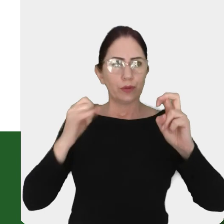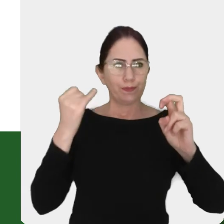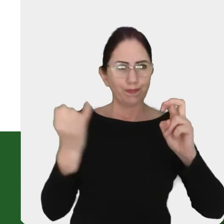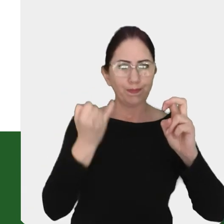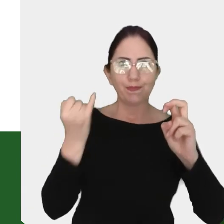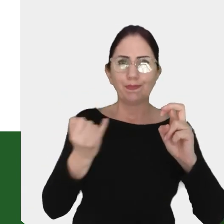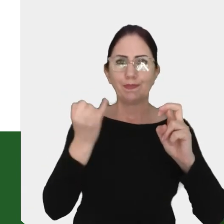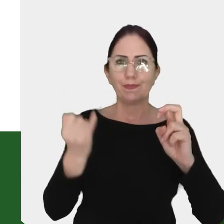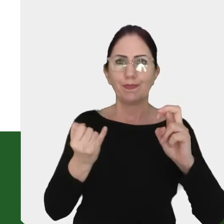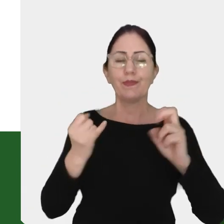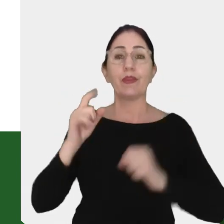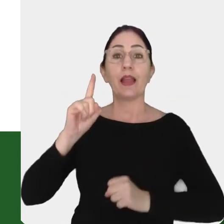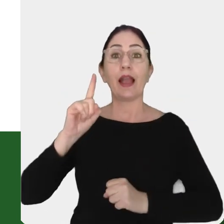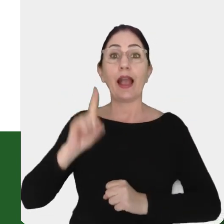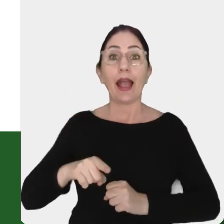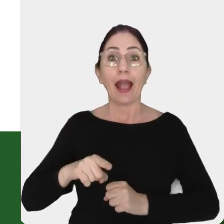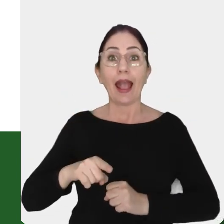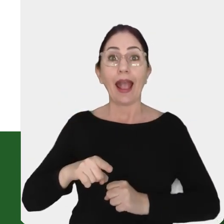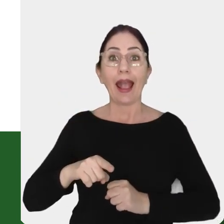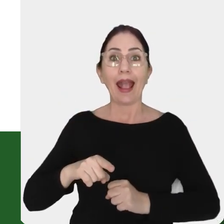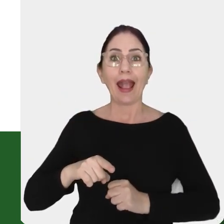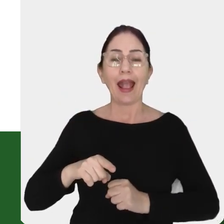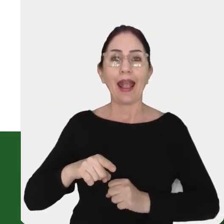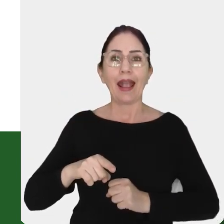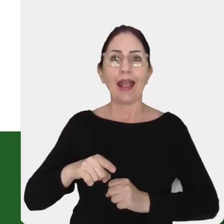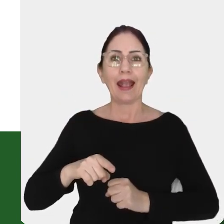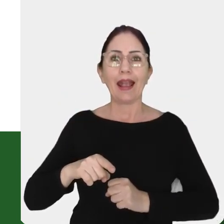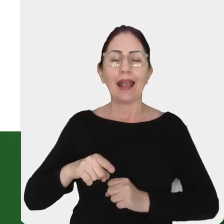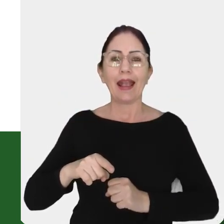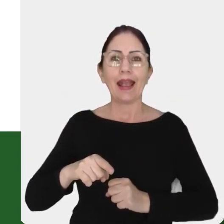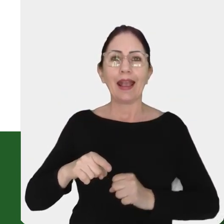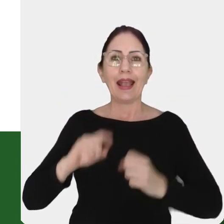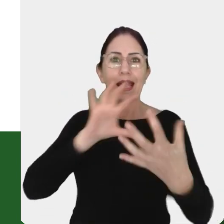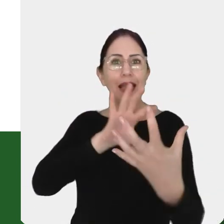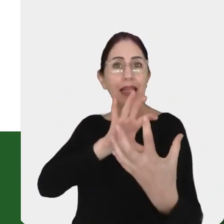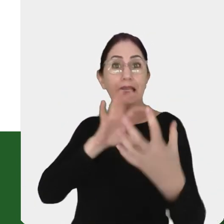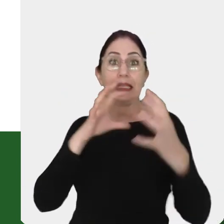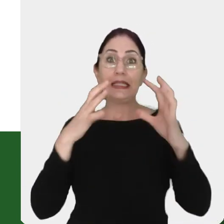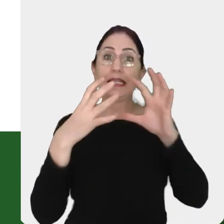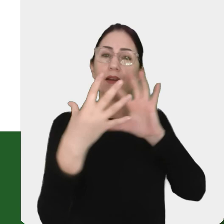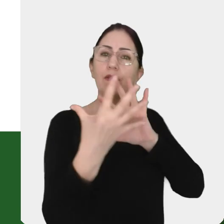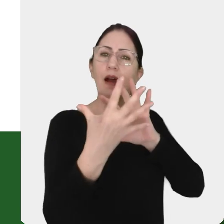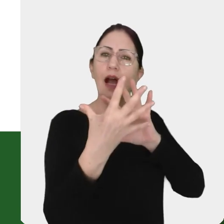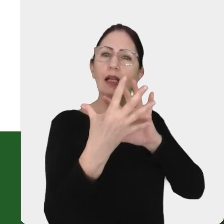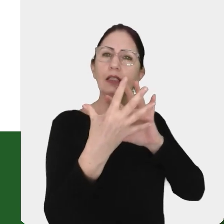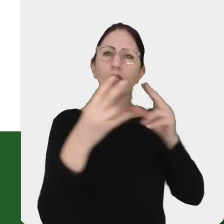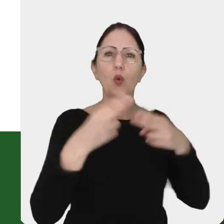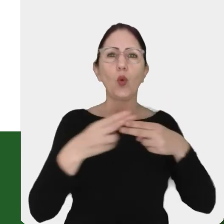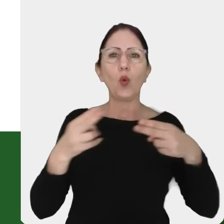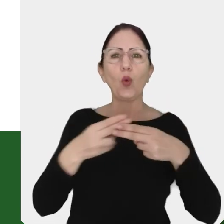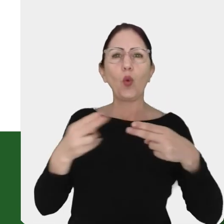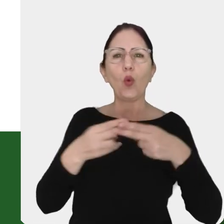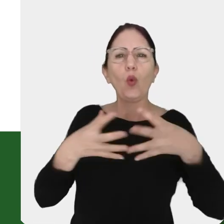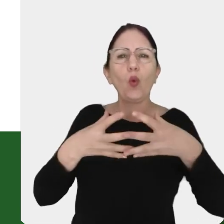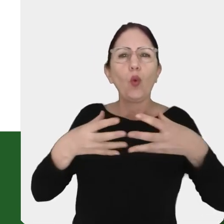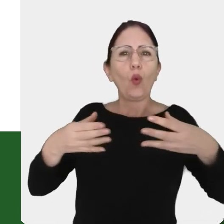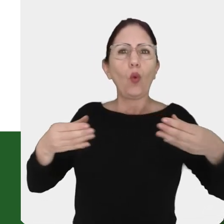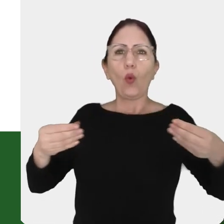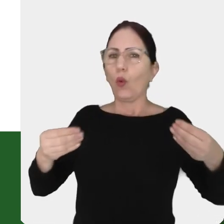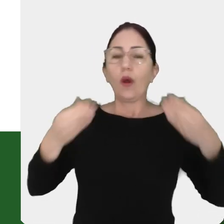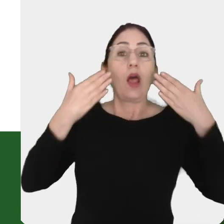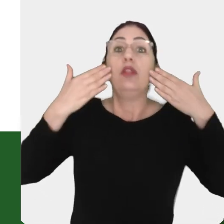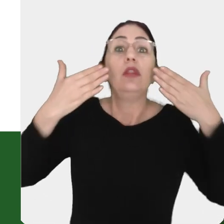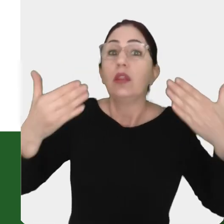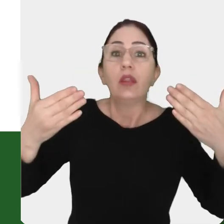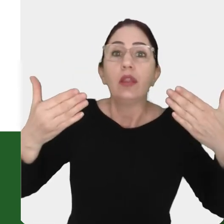E aí, um outro tema importante é a invisibilidade da interface. Segundo um